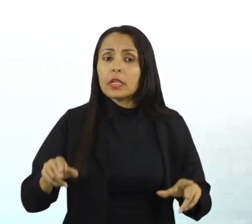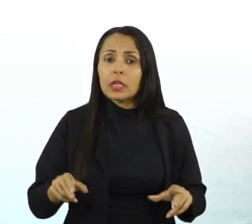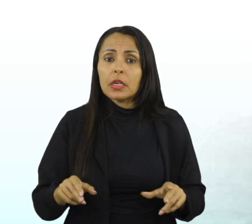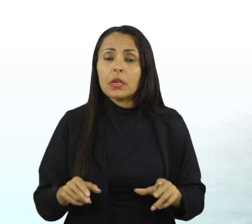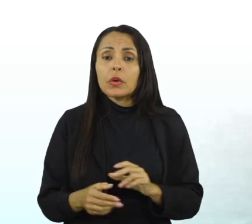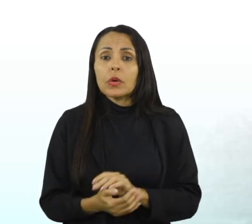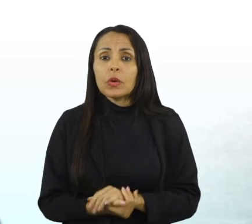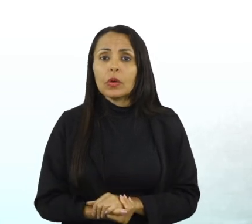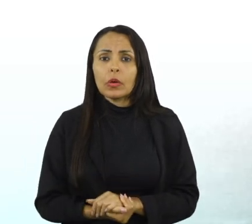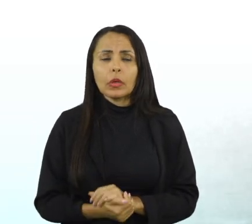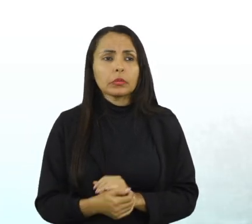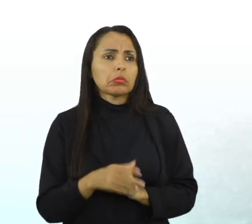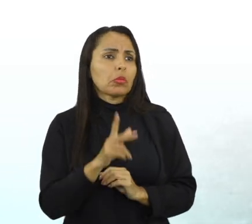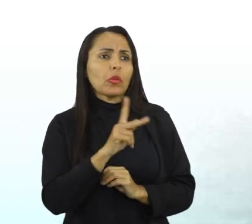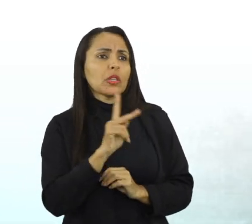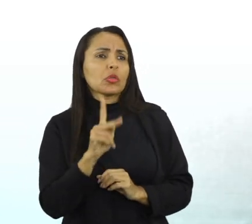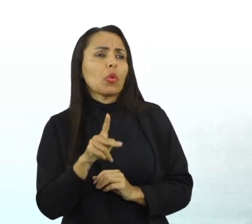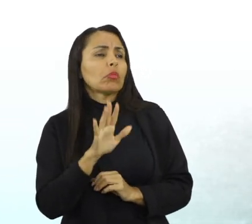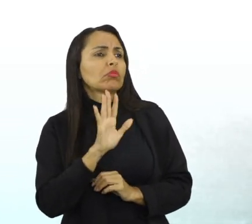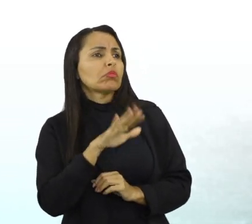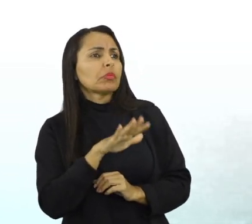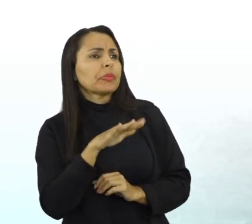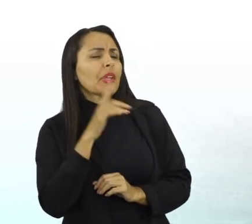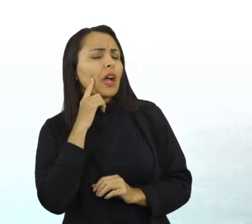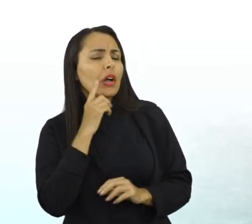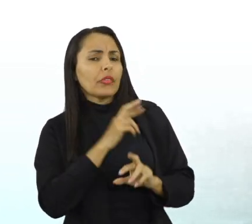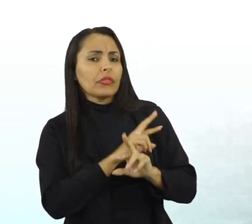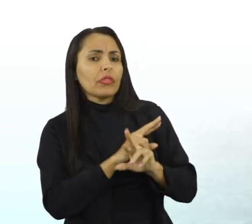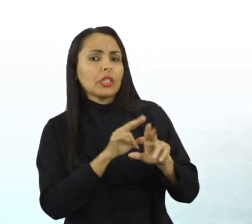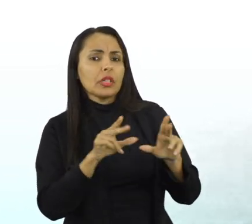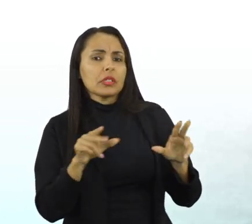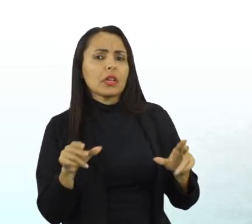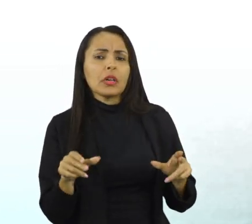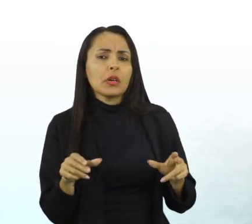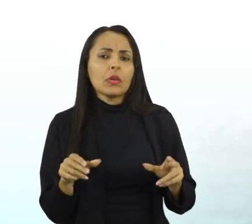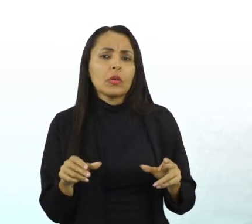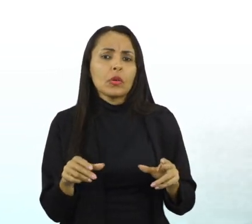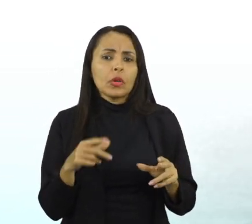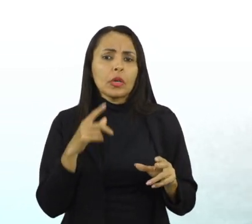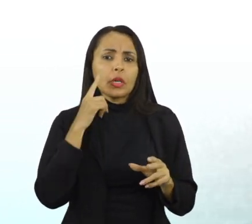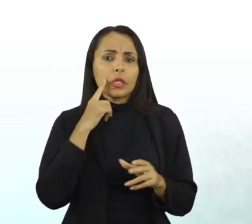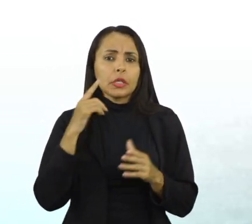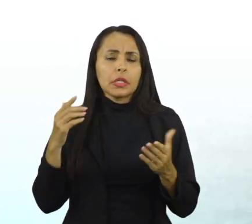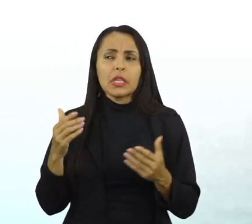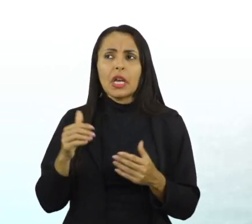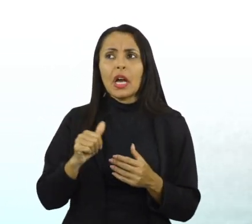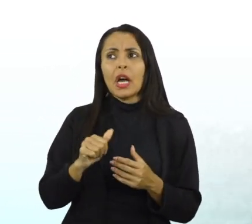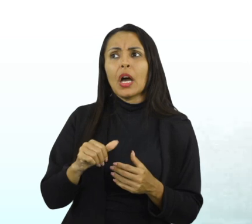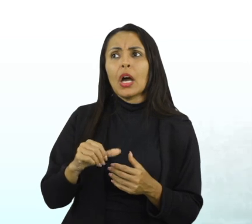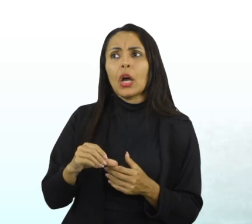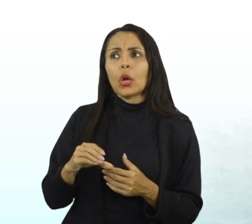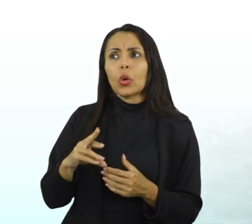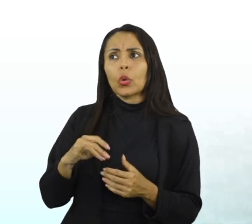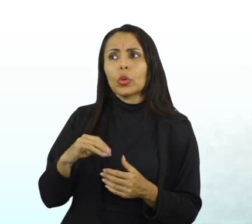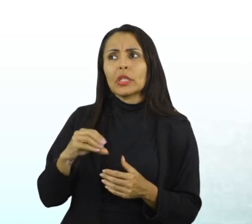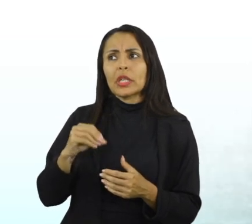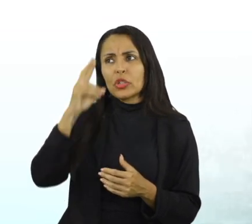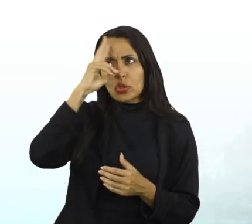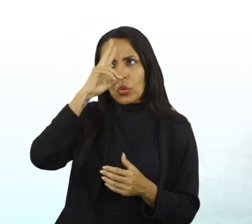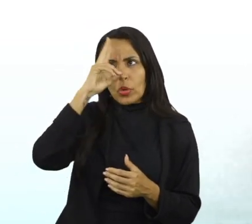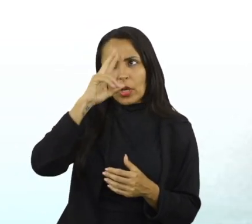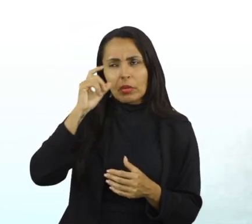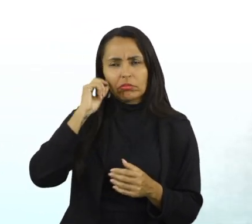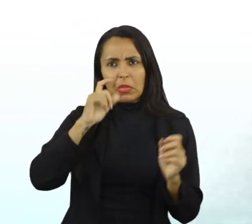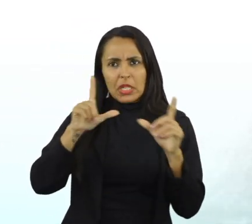A variação, Eduardo, professor, a variação diacrônica apareceu aí? Não,